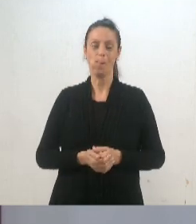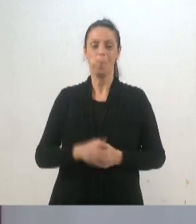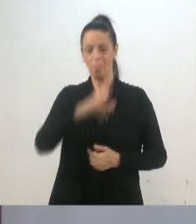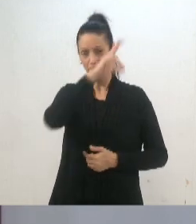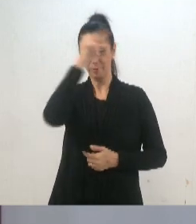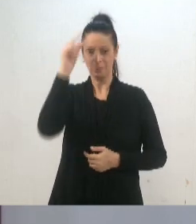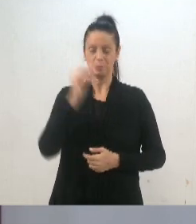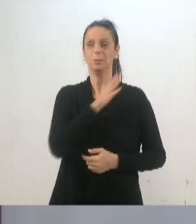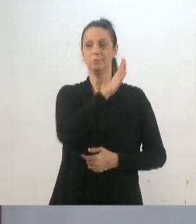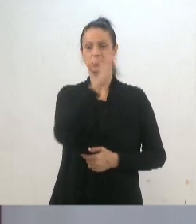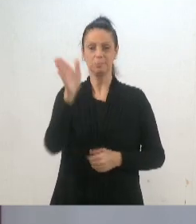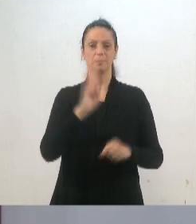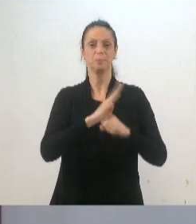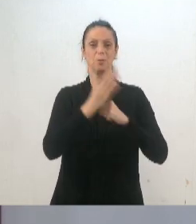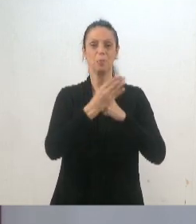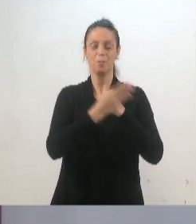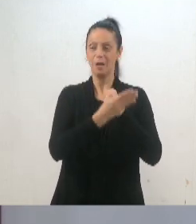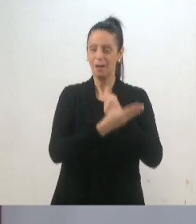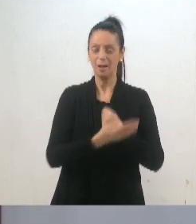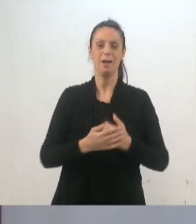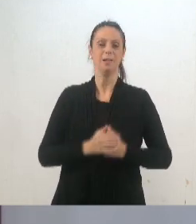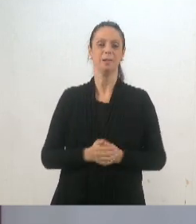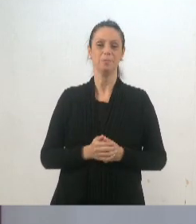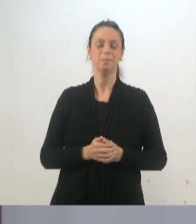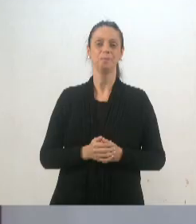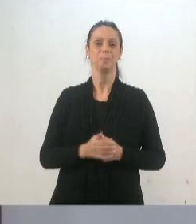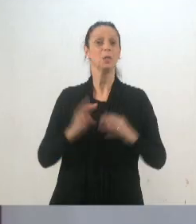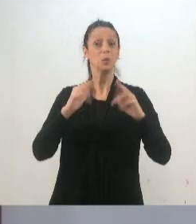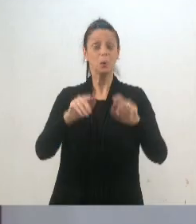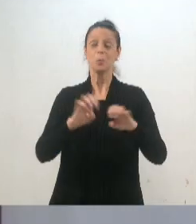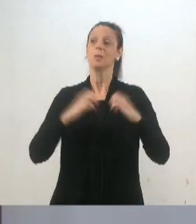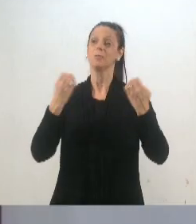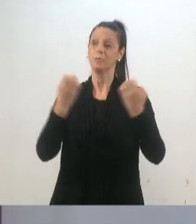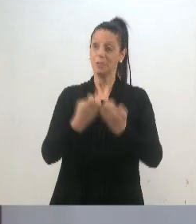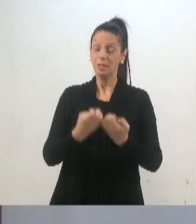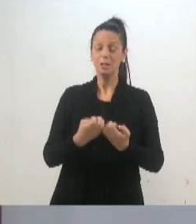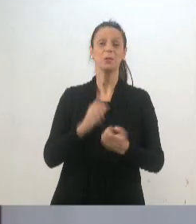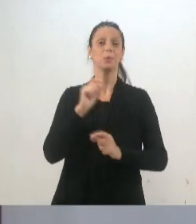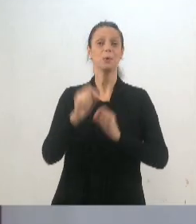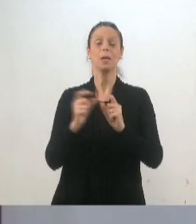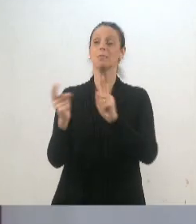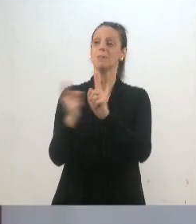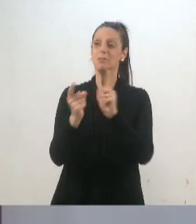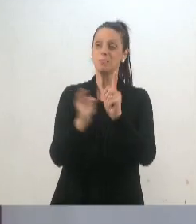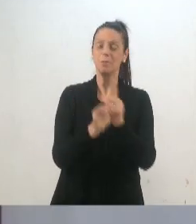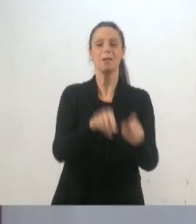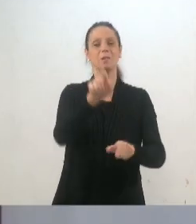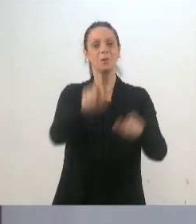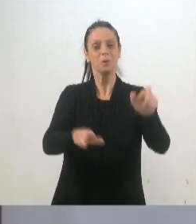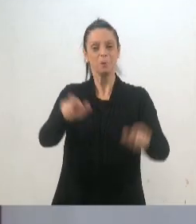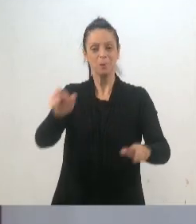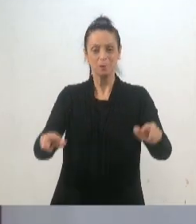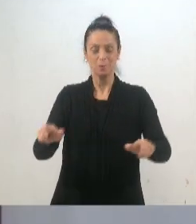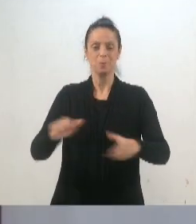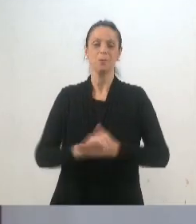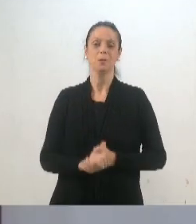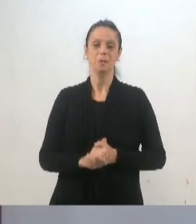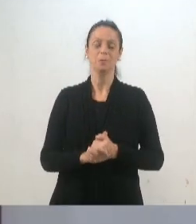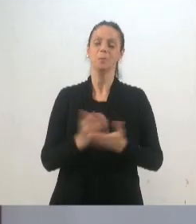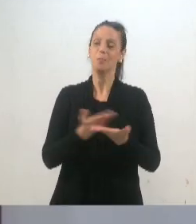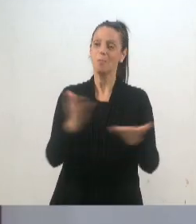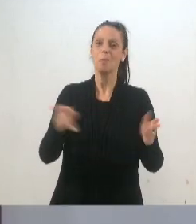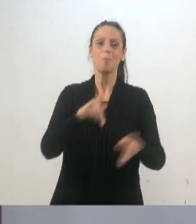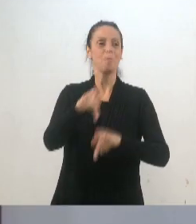nos bairros, como todo grande evento, ela traz aí o serviço público prestado pelo nosso município para a população